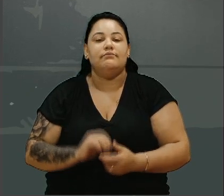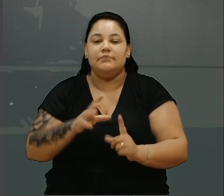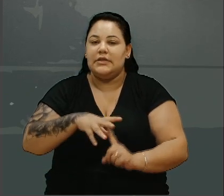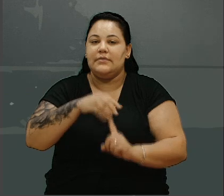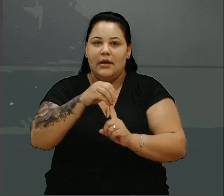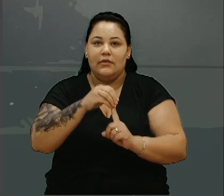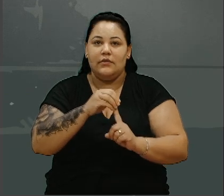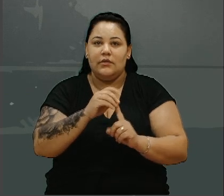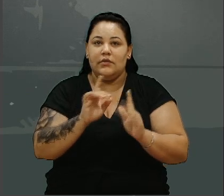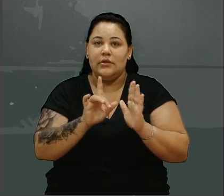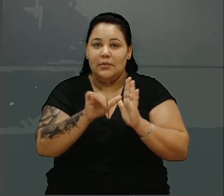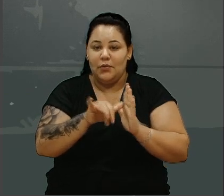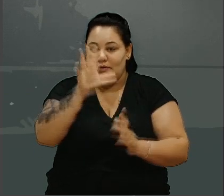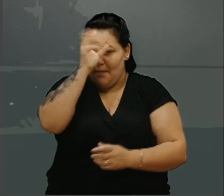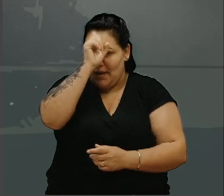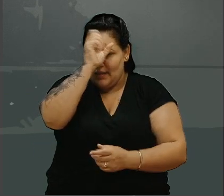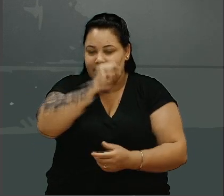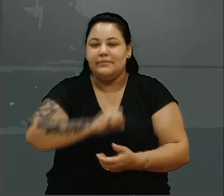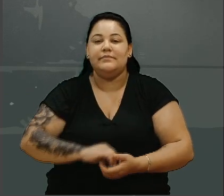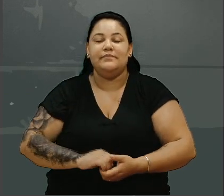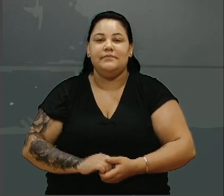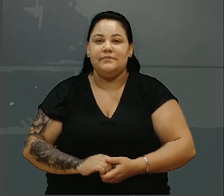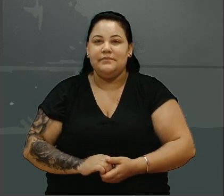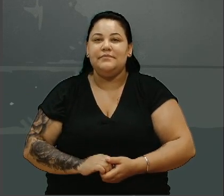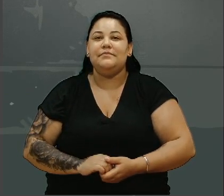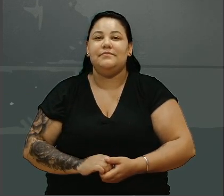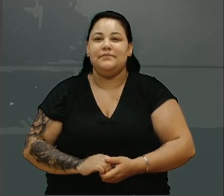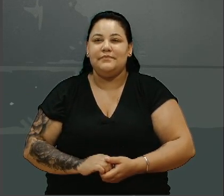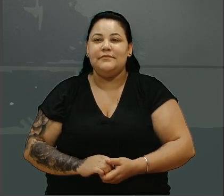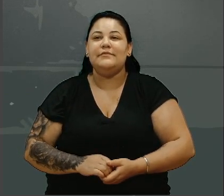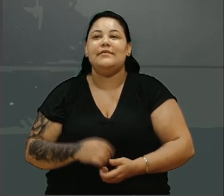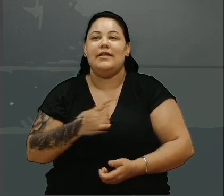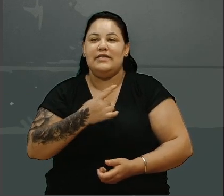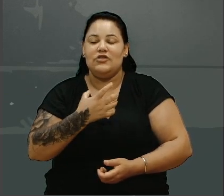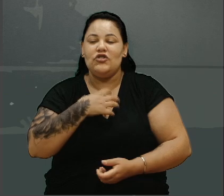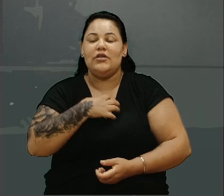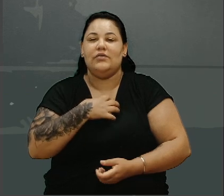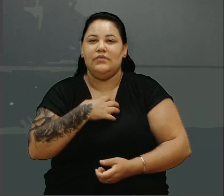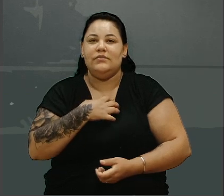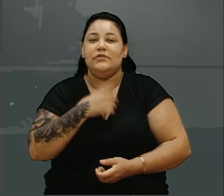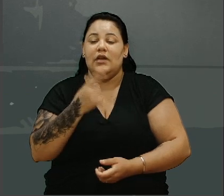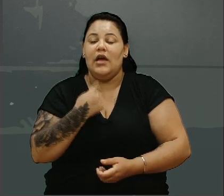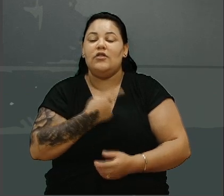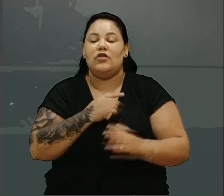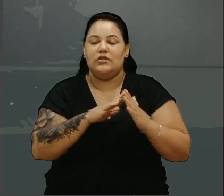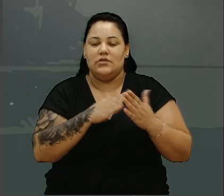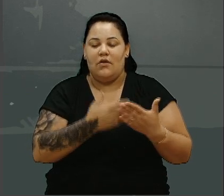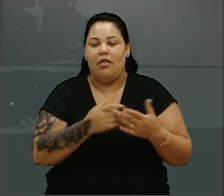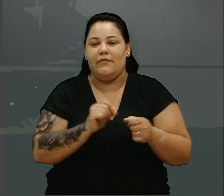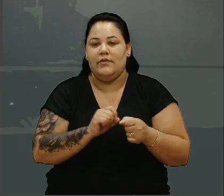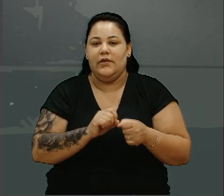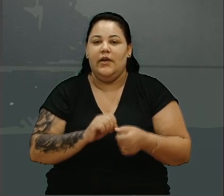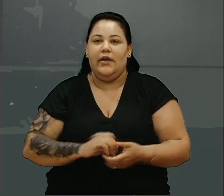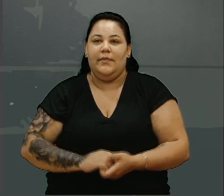Depois vamos aprender. Não é? Então é assim que as nossas escolas funcionam.